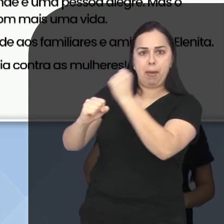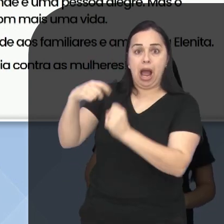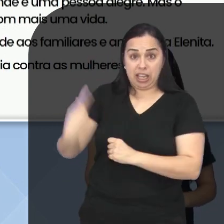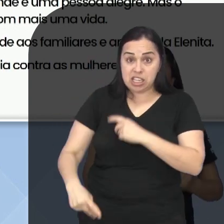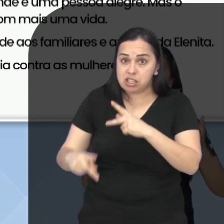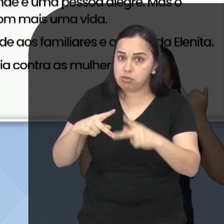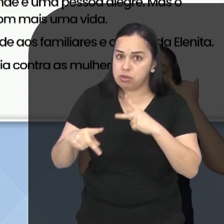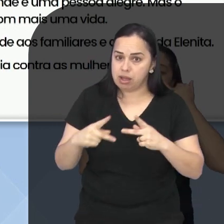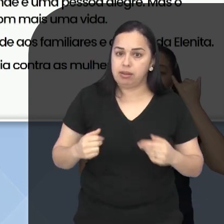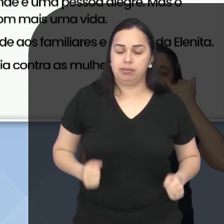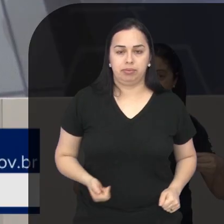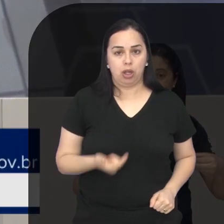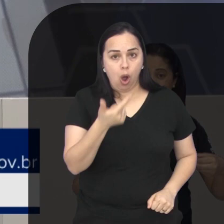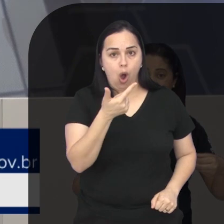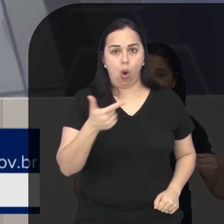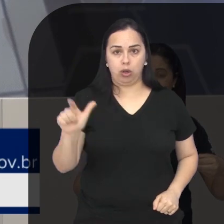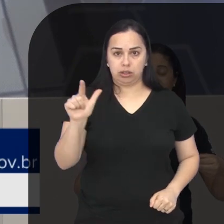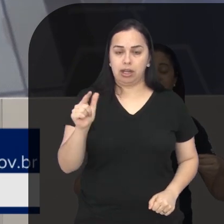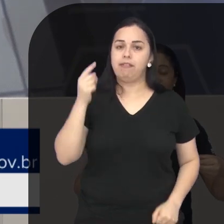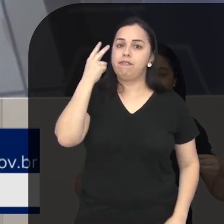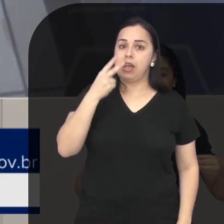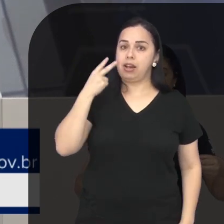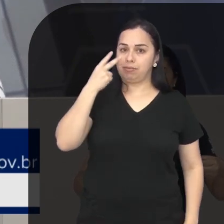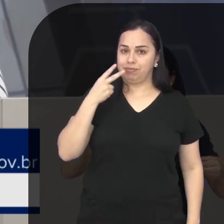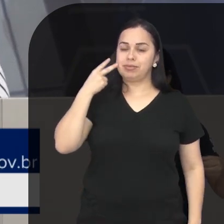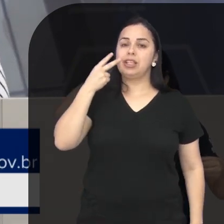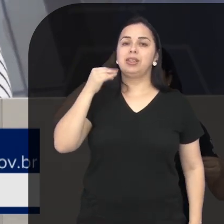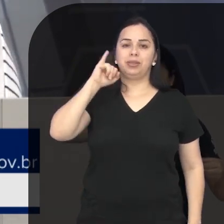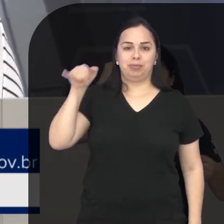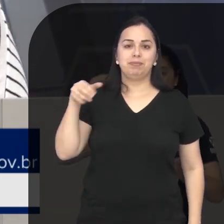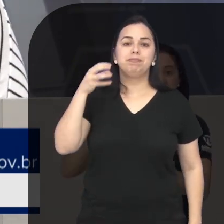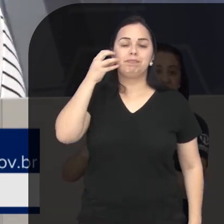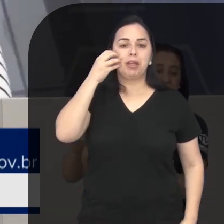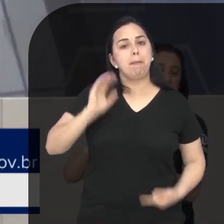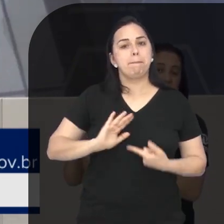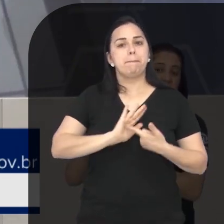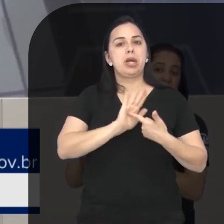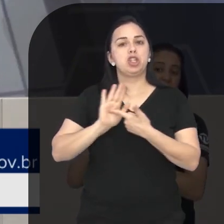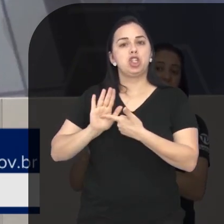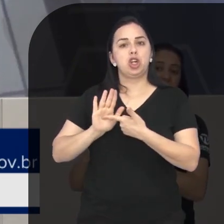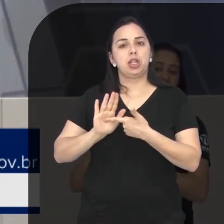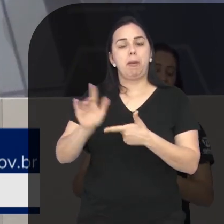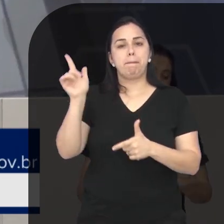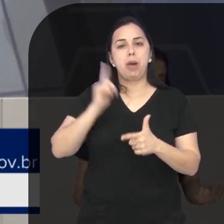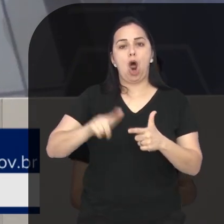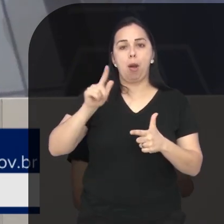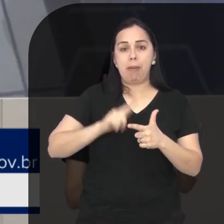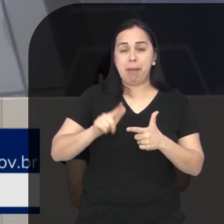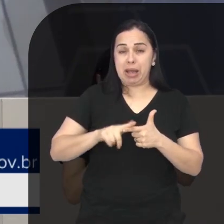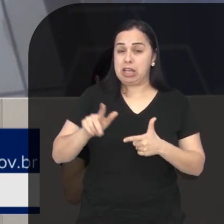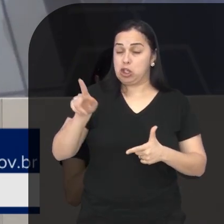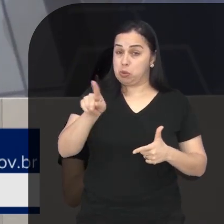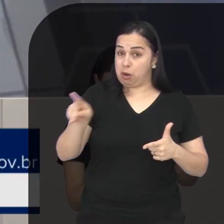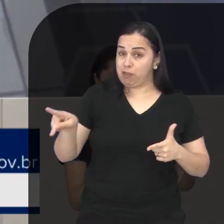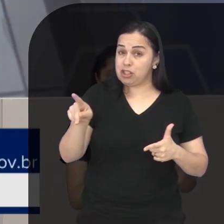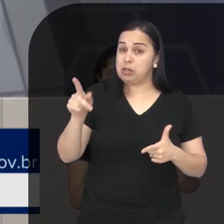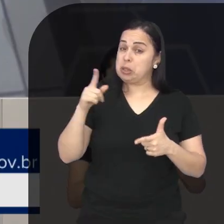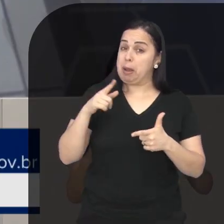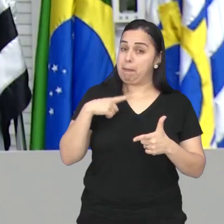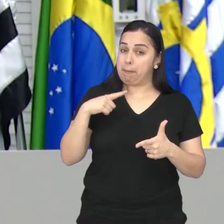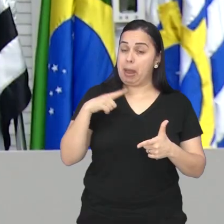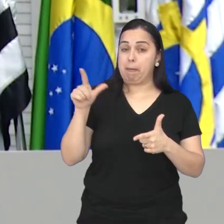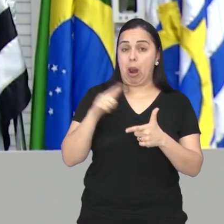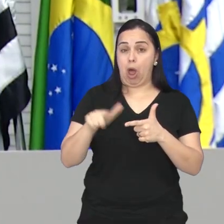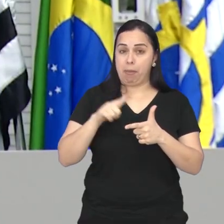em São José dos Campos. Outra oradora foi a vereadora Juliana Fraga, que apontou problemas enfrentados pelos professores na